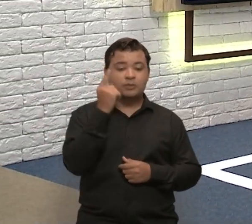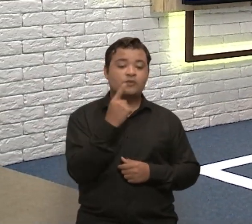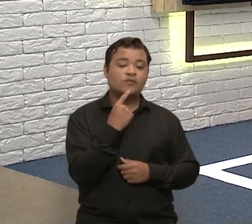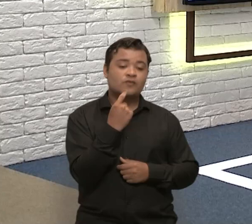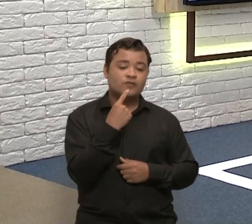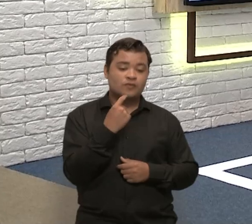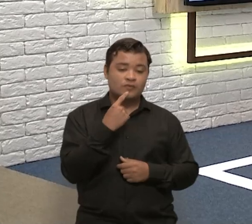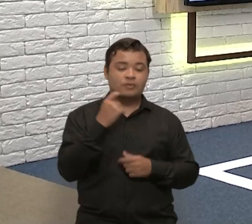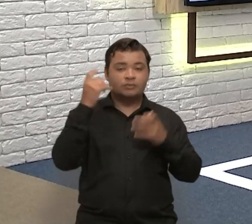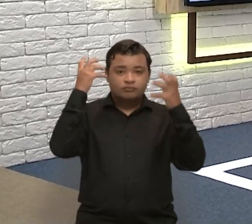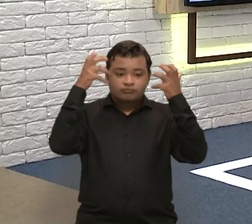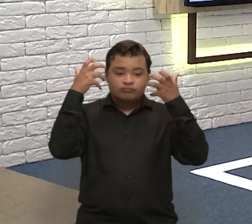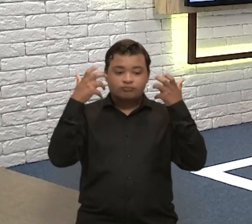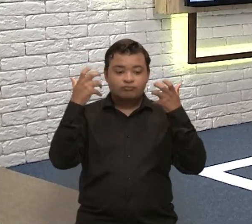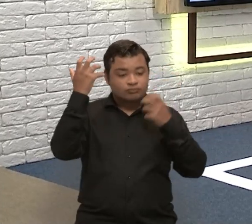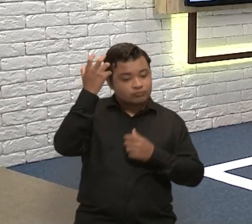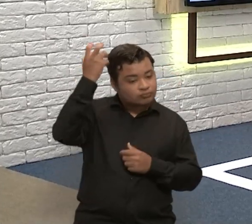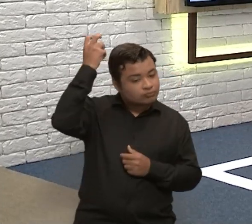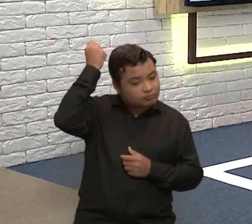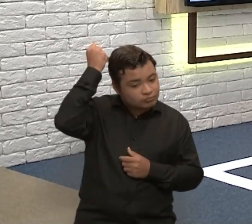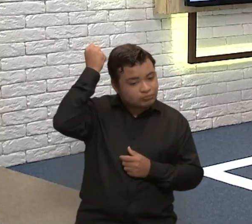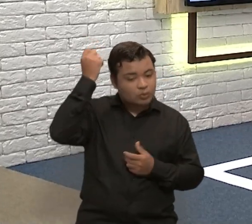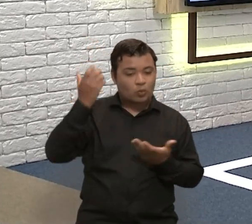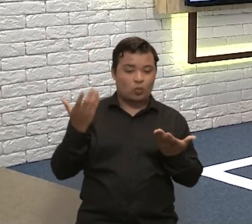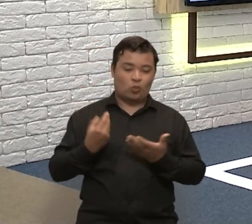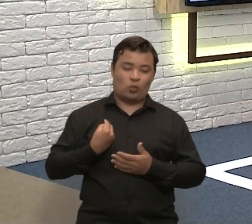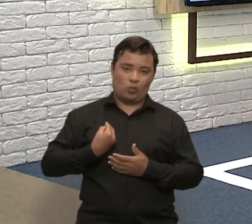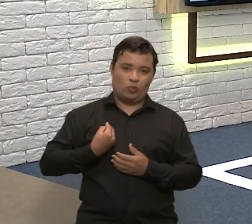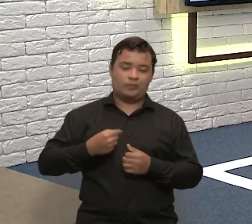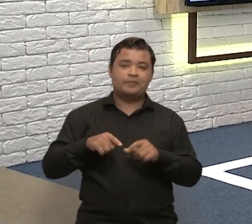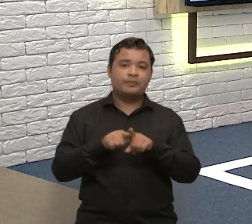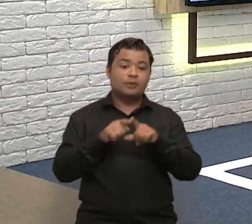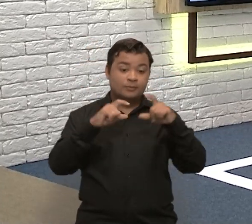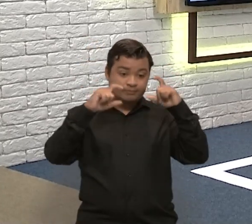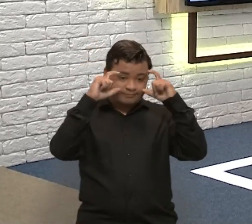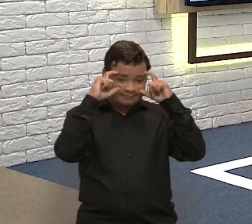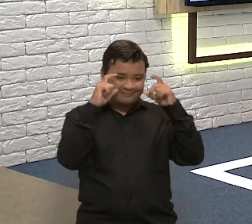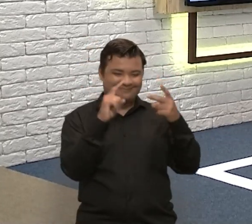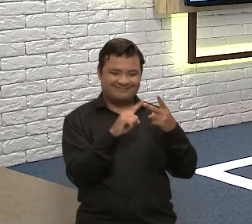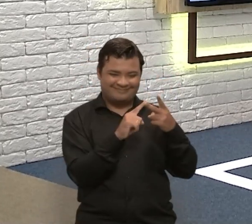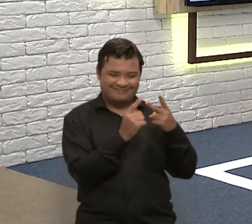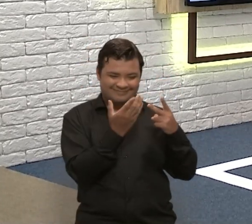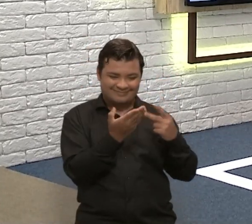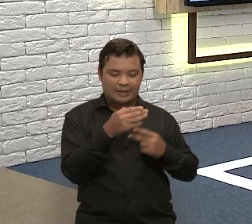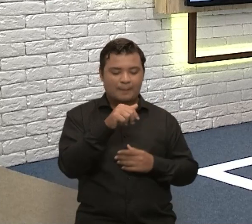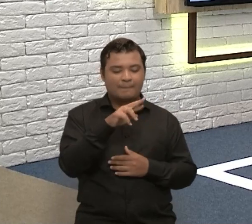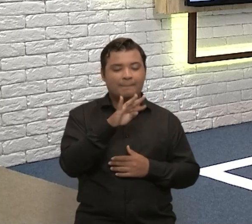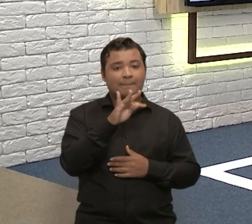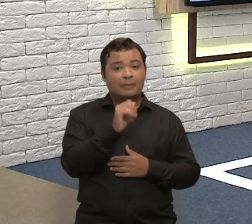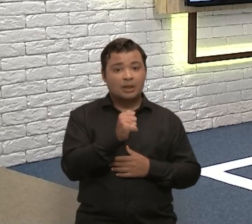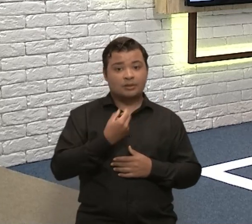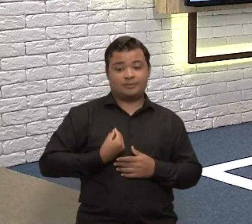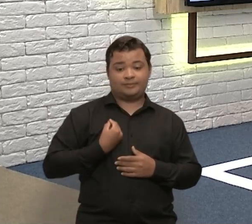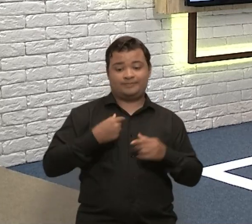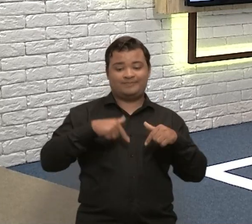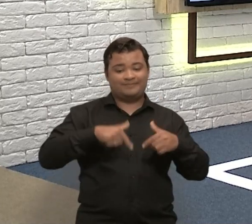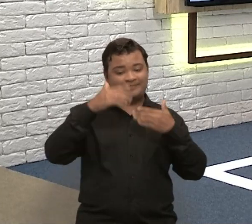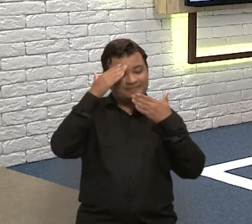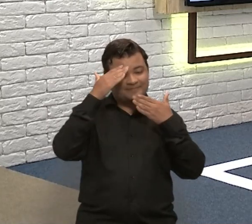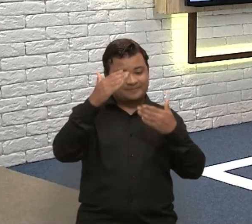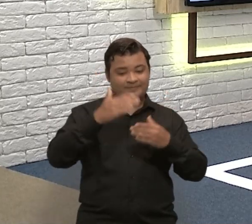longos e cacheados, que hoje estão presos. E ela também usa óculos. Olá, Marta, muito obrigada pela sua presença.